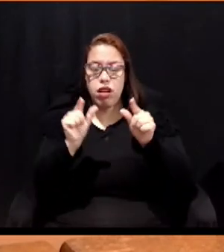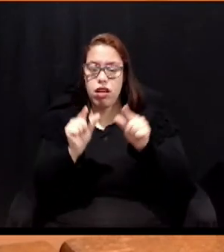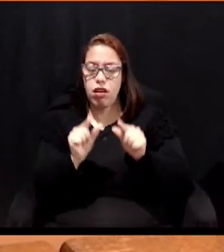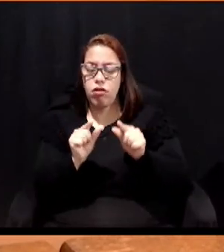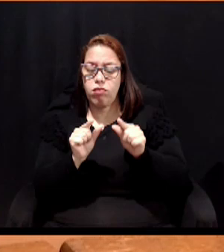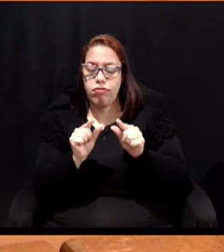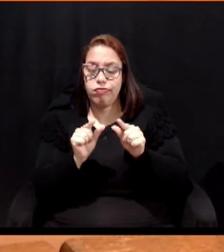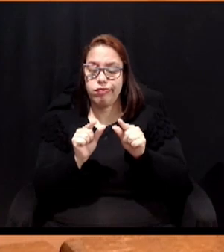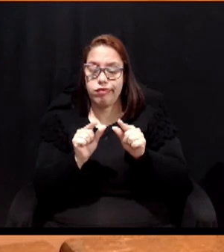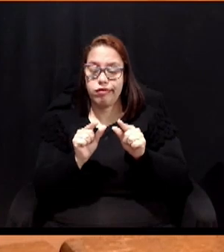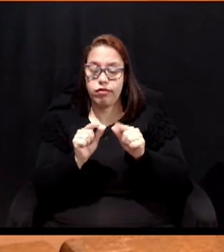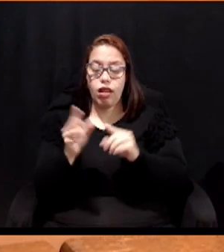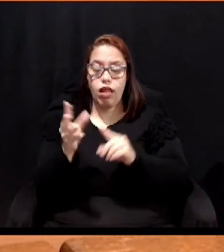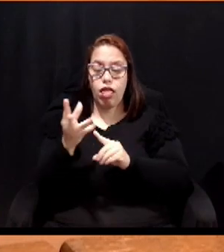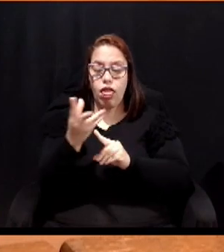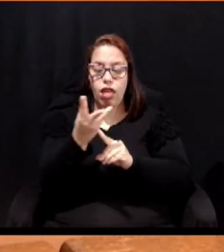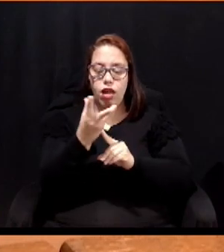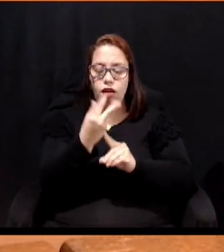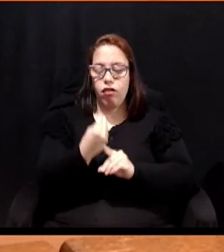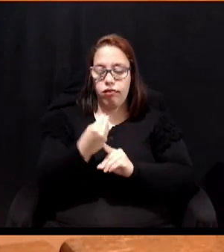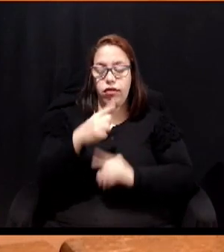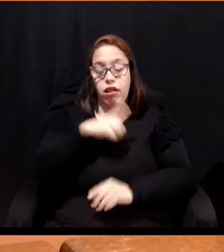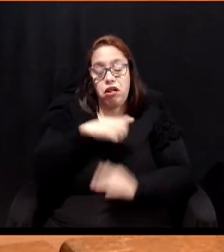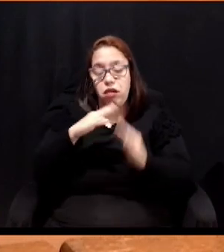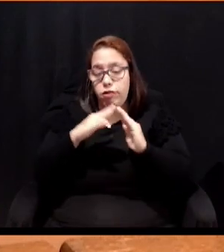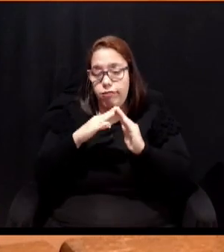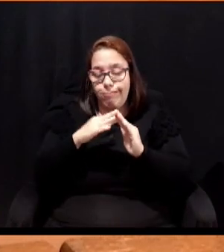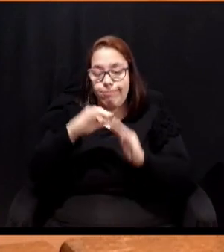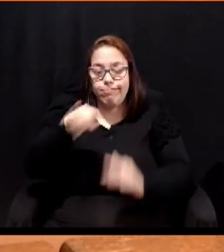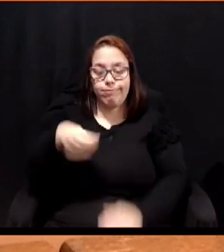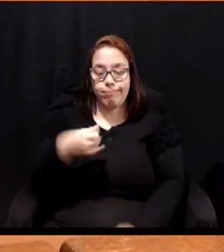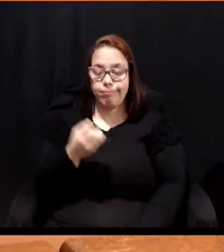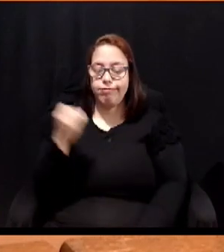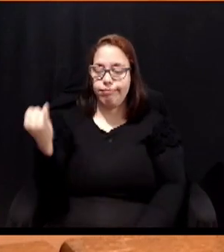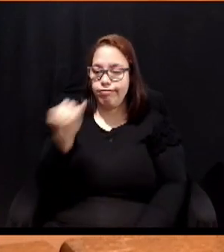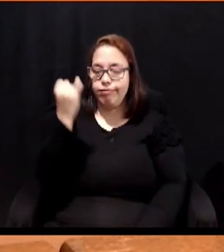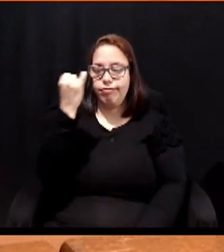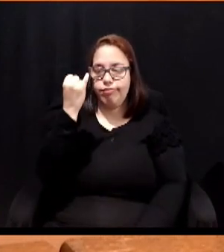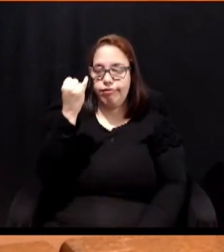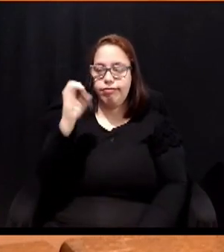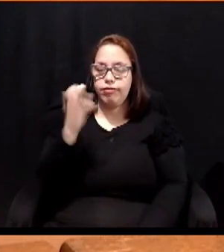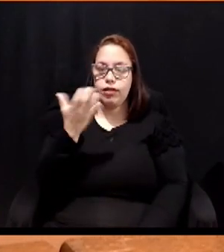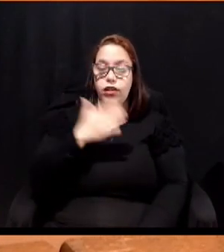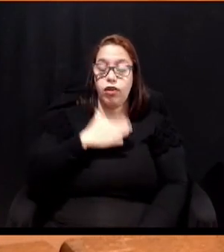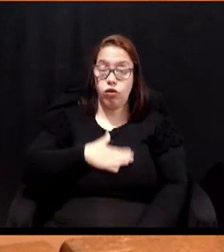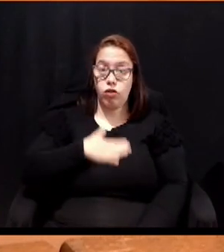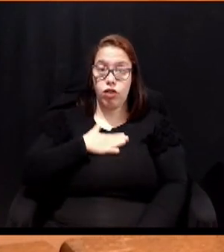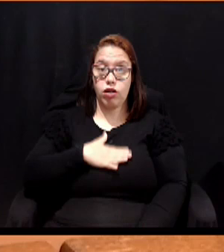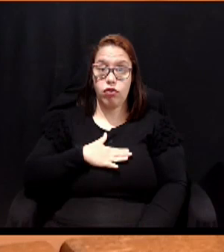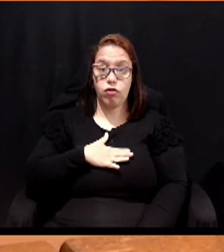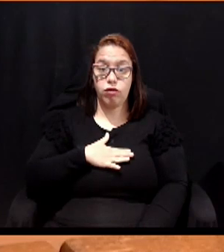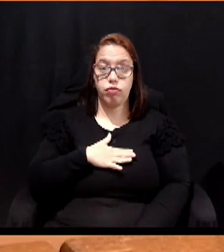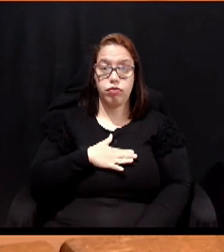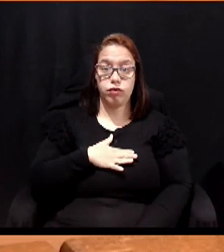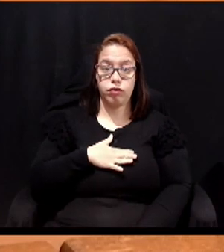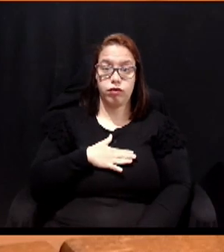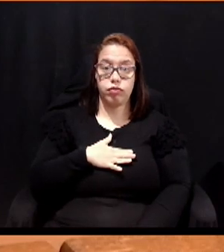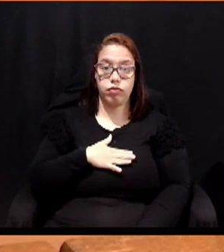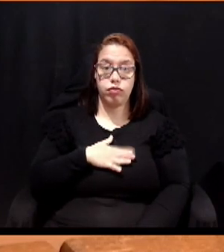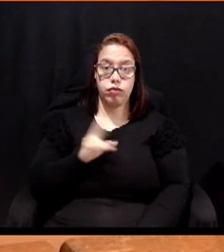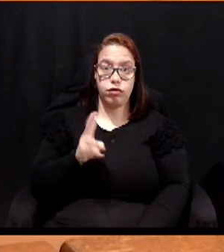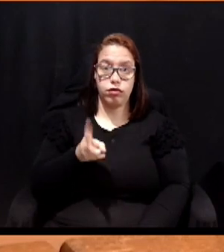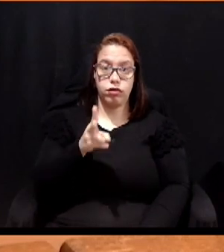artesanais para você ter em casa. Então é uma oportunidade importante, ela acontece em agosto, e eu manterei aí a